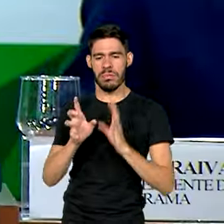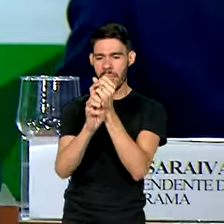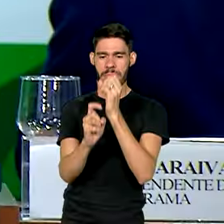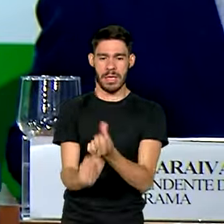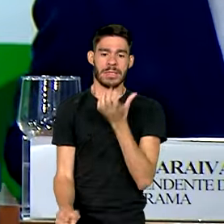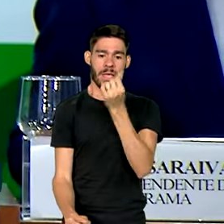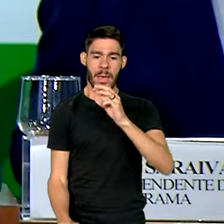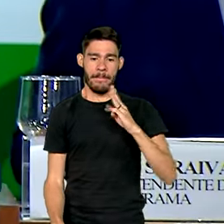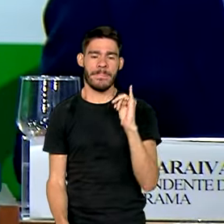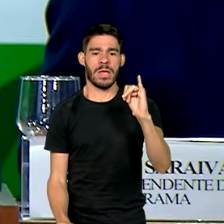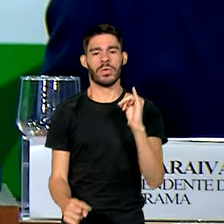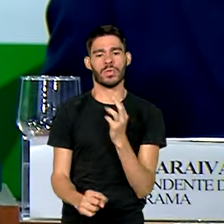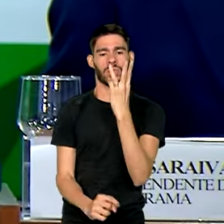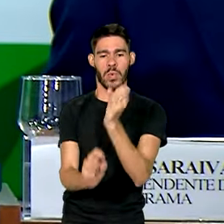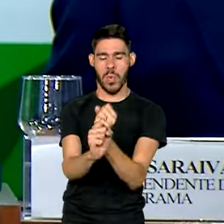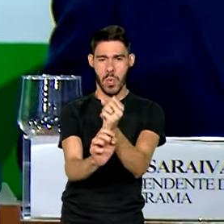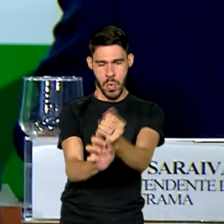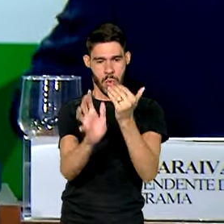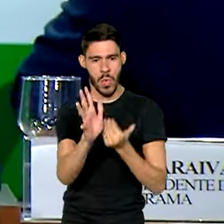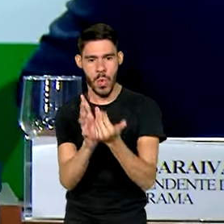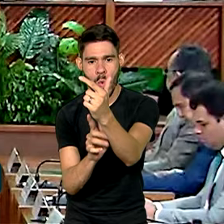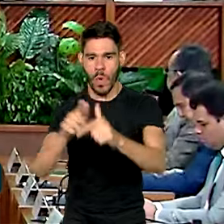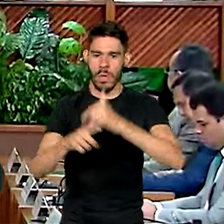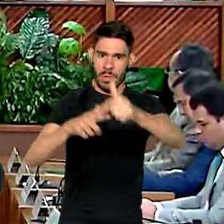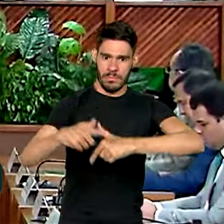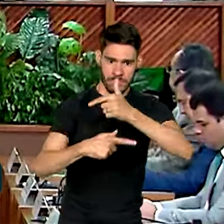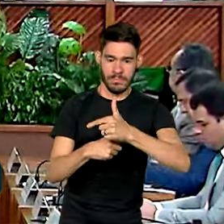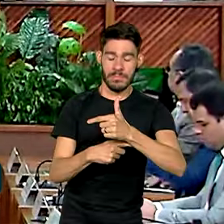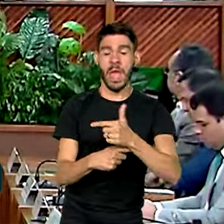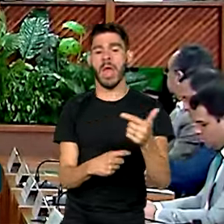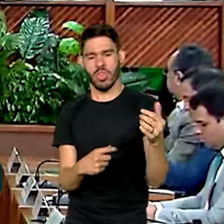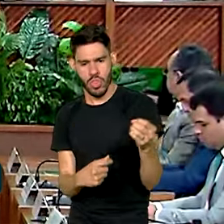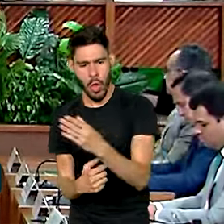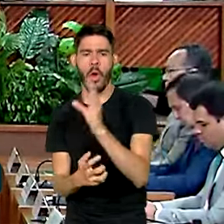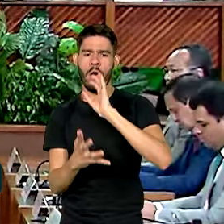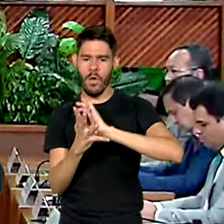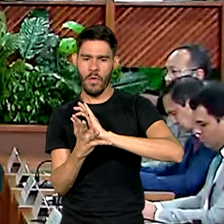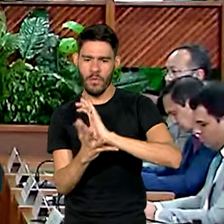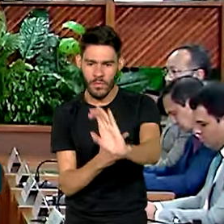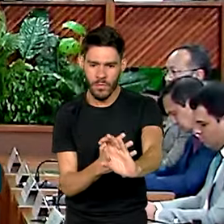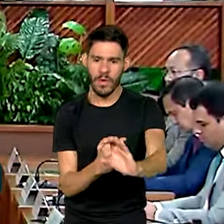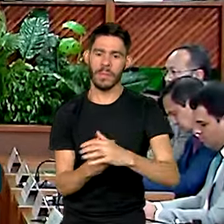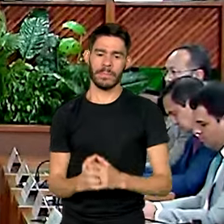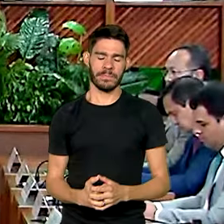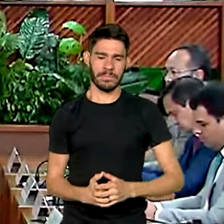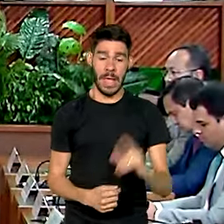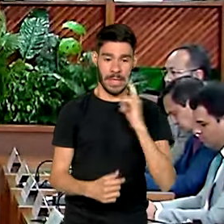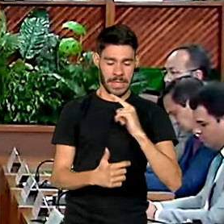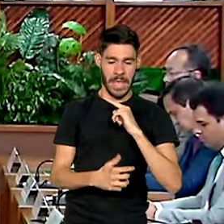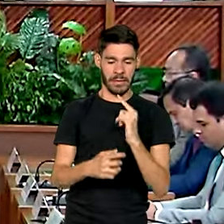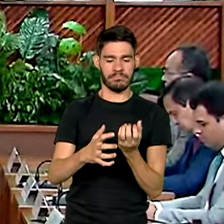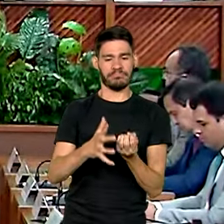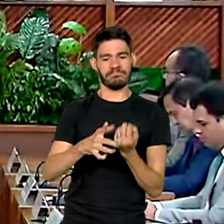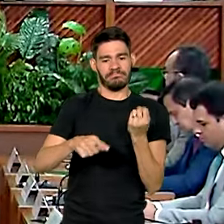6,5 bilhões de reais para os 3 primeiros anos iniciais de operação. São novos investimentos que vão gerar